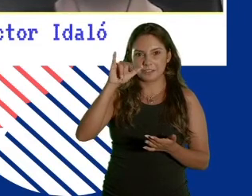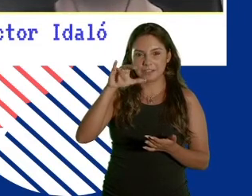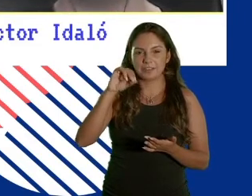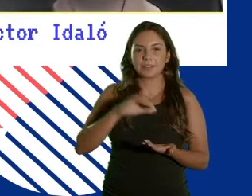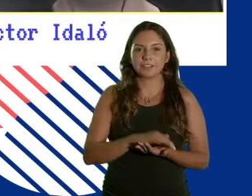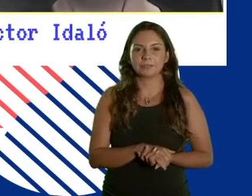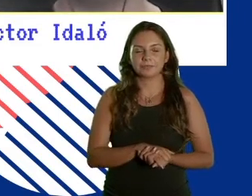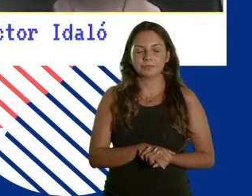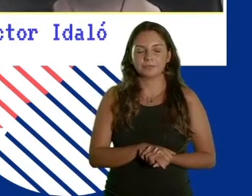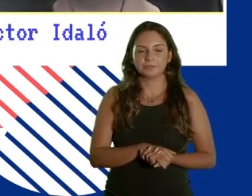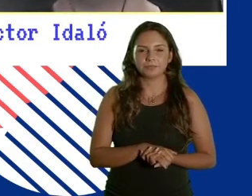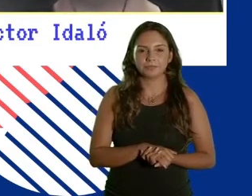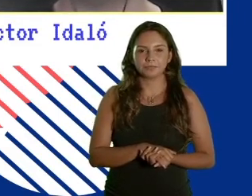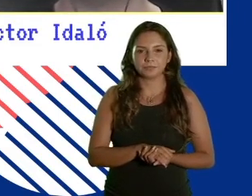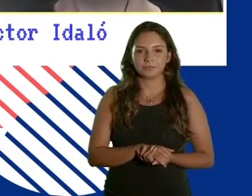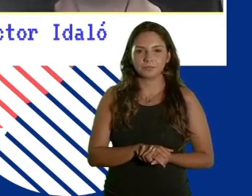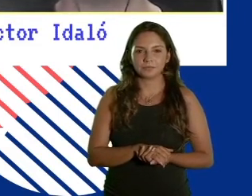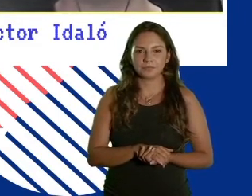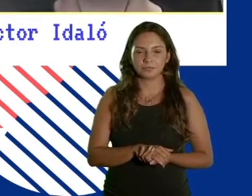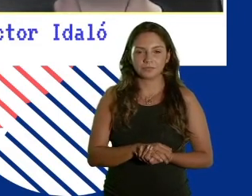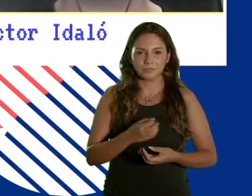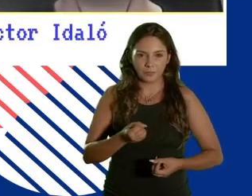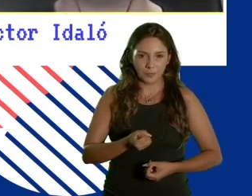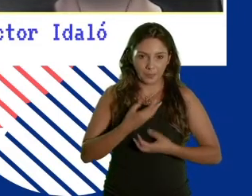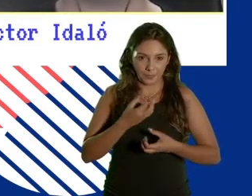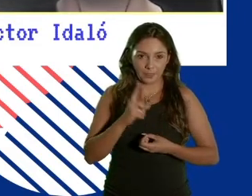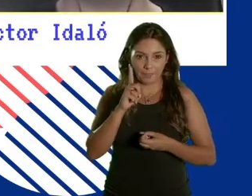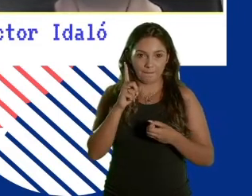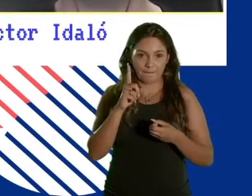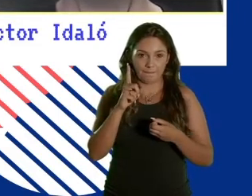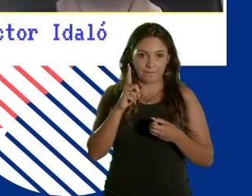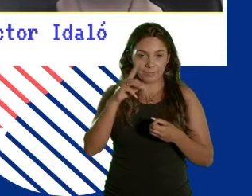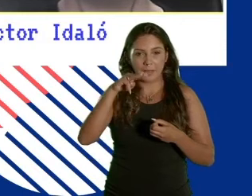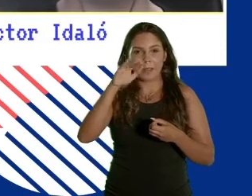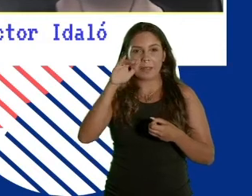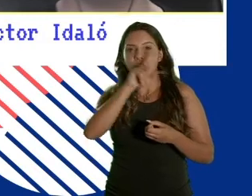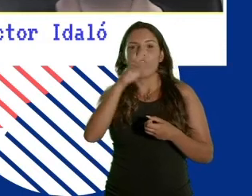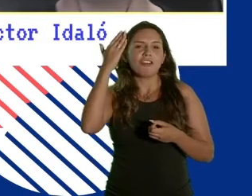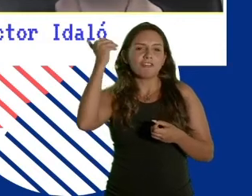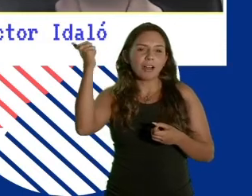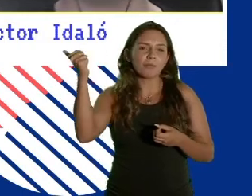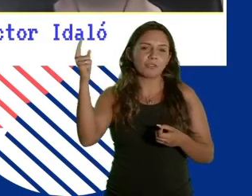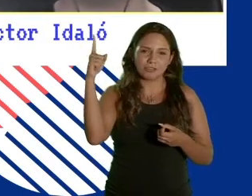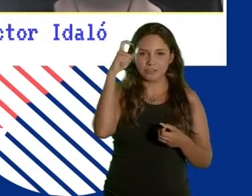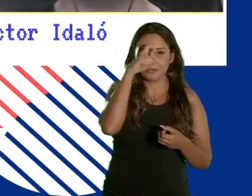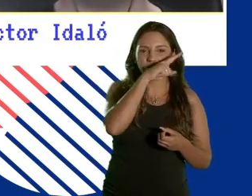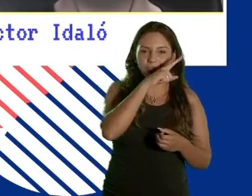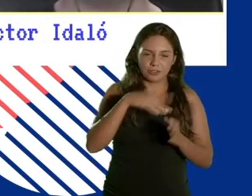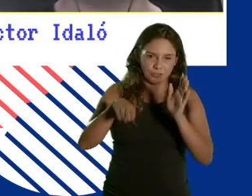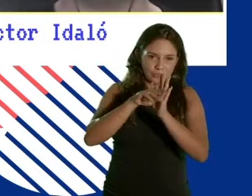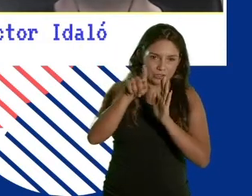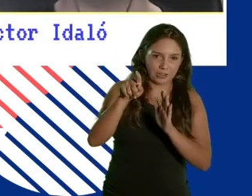Infelizmente, a poesia, como a gente produz, não é, Vilma? Não está na grande mídia, não está no mainstream. É muito difícil chegar